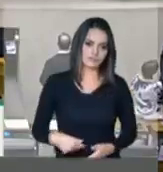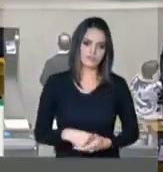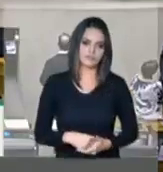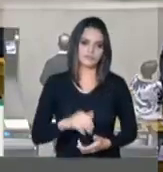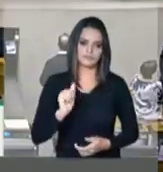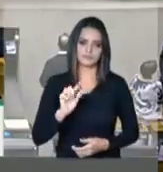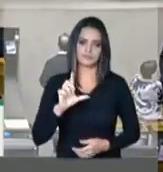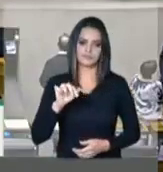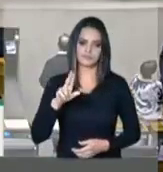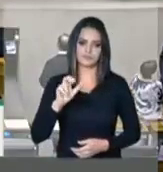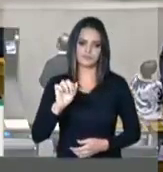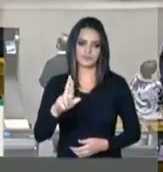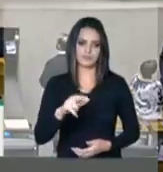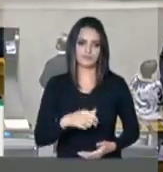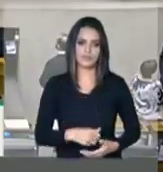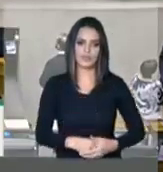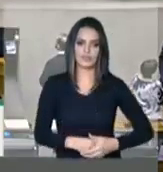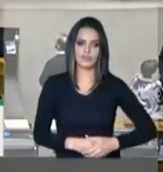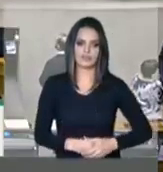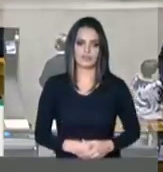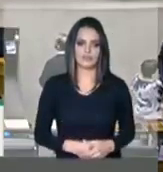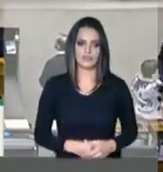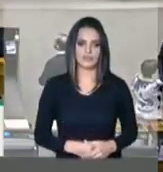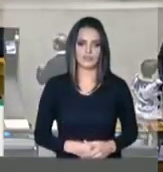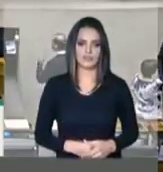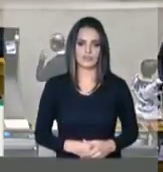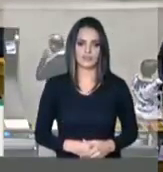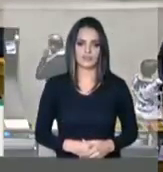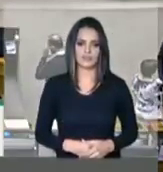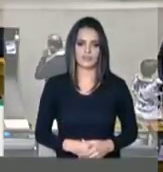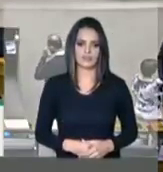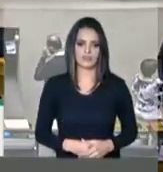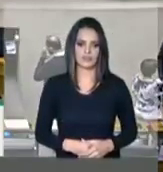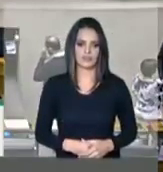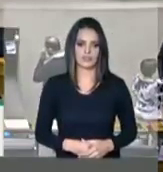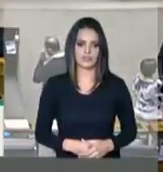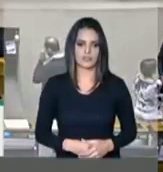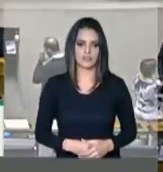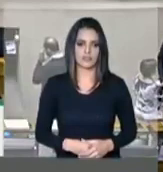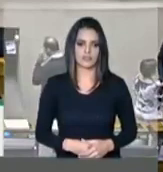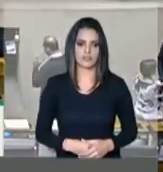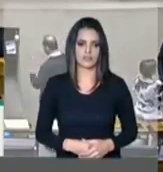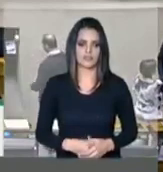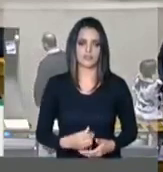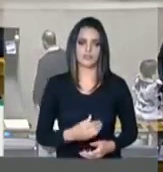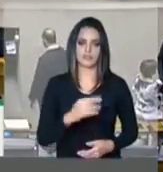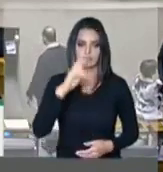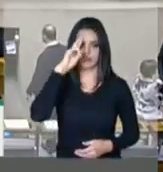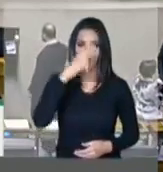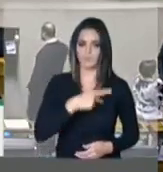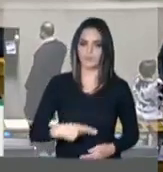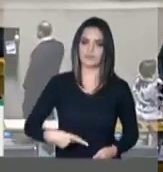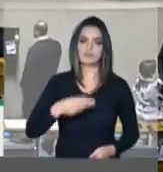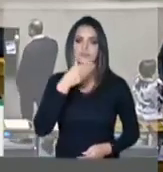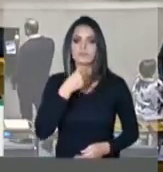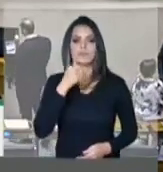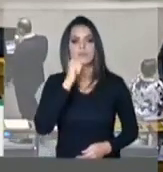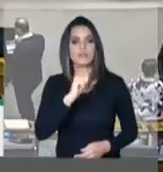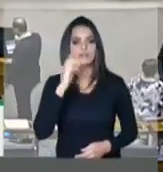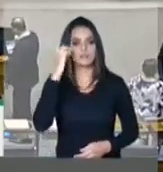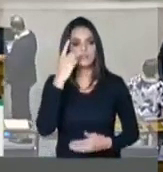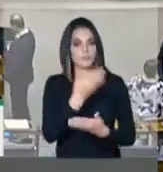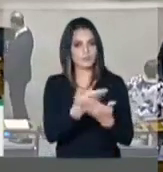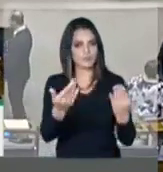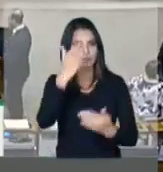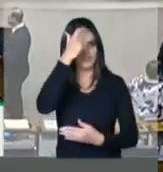Deputado Alencar, senhor presidente, Vossa Excelência está inscrito, deputado Silvinho. deputado, Vou dar a palavra. senhor presidente, senhoras deputadas, senhores deputados, como